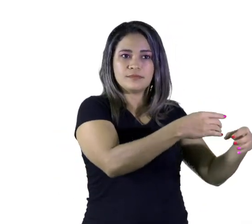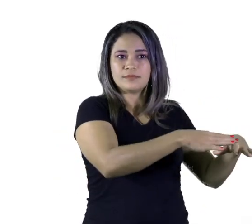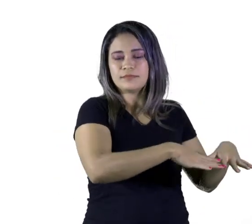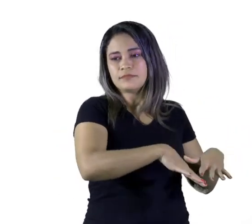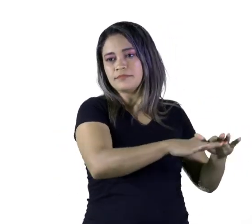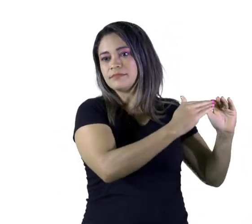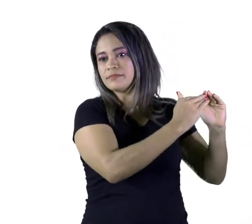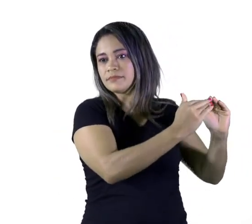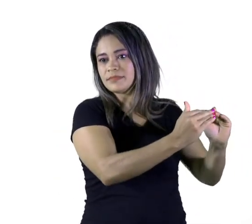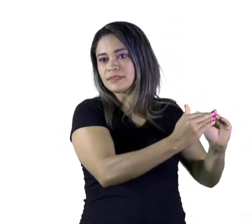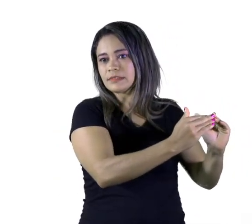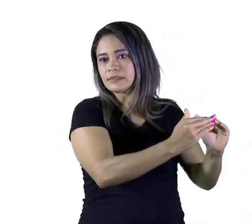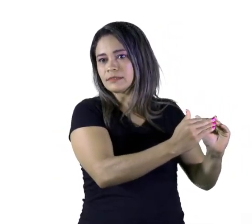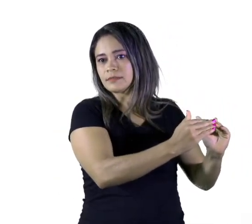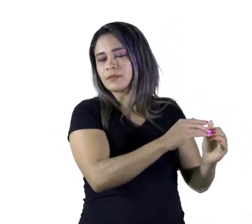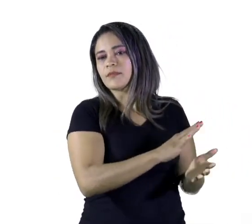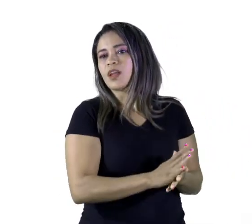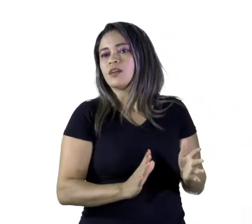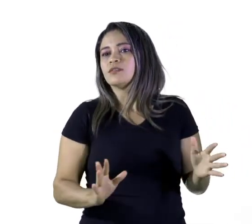e